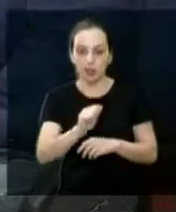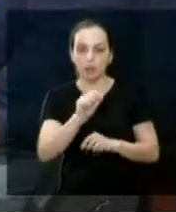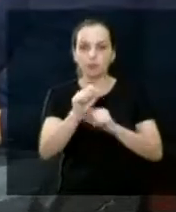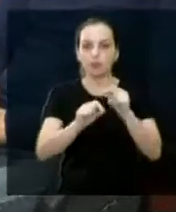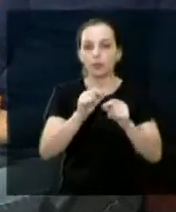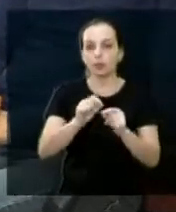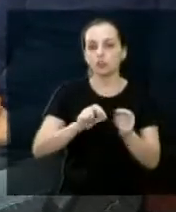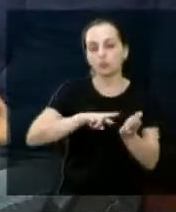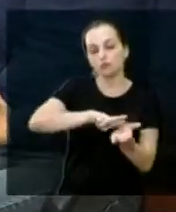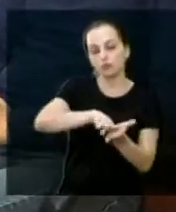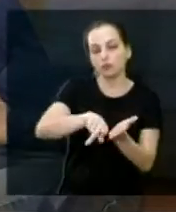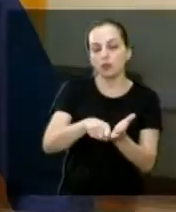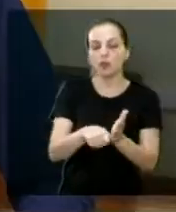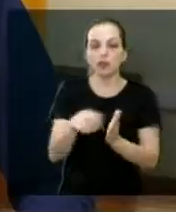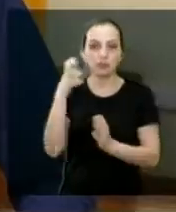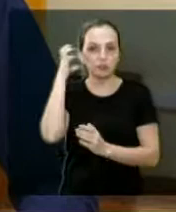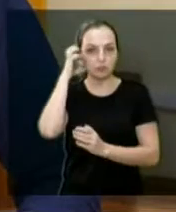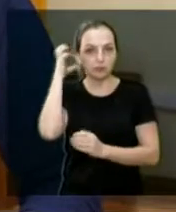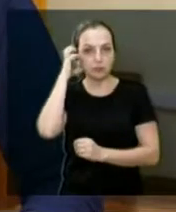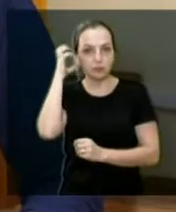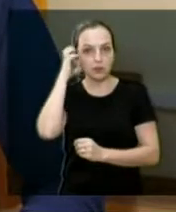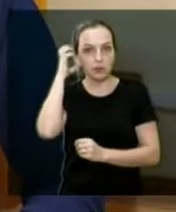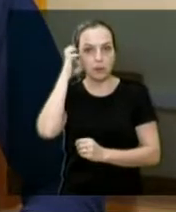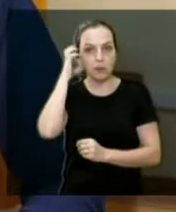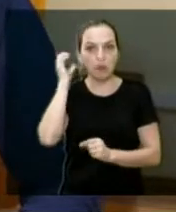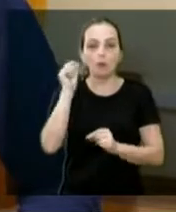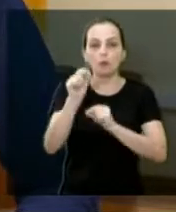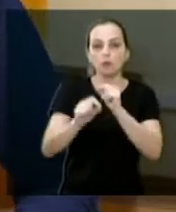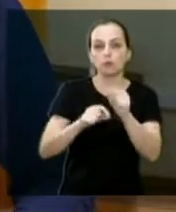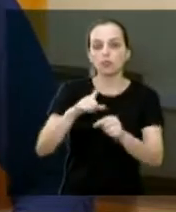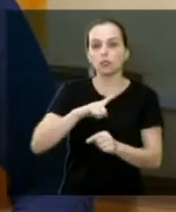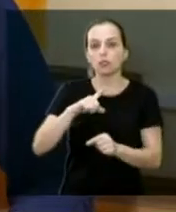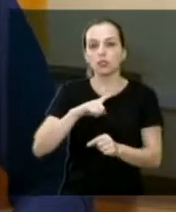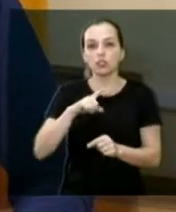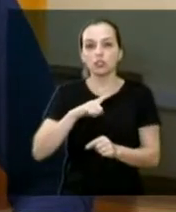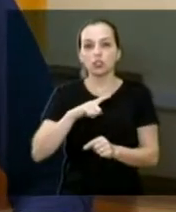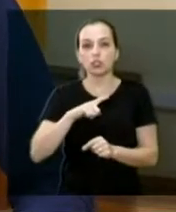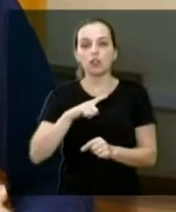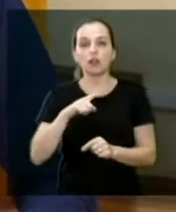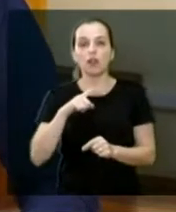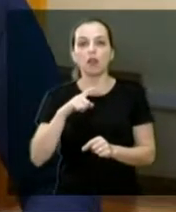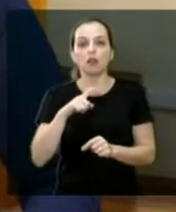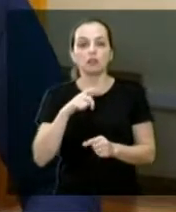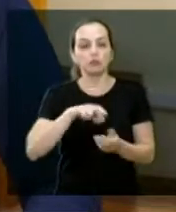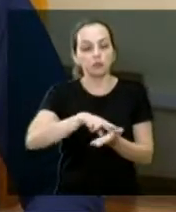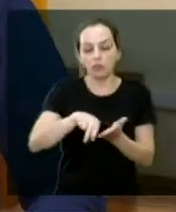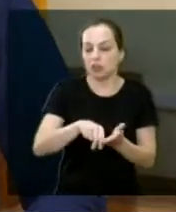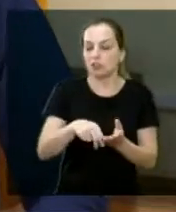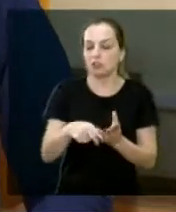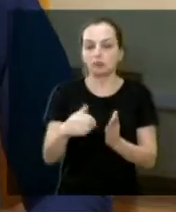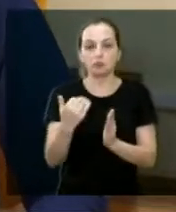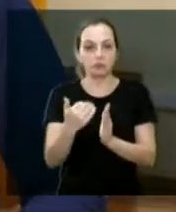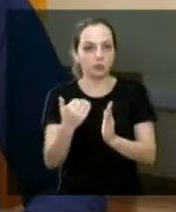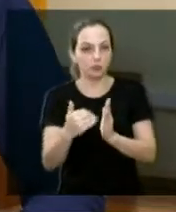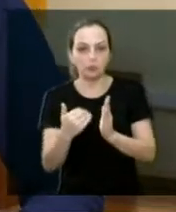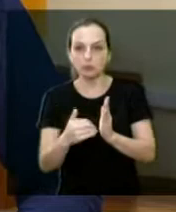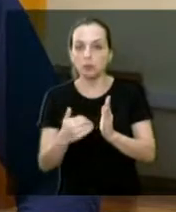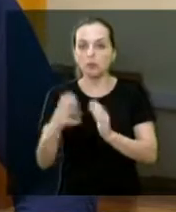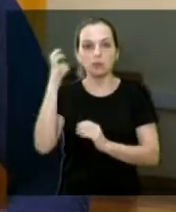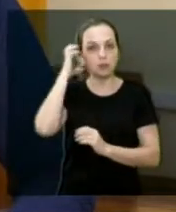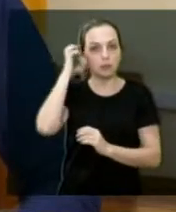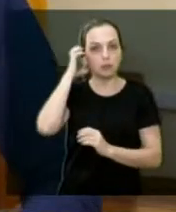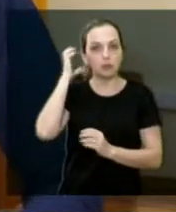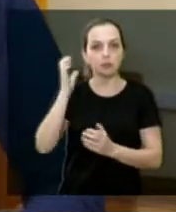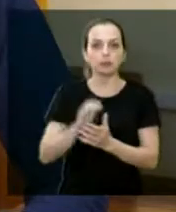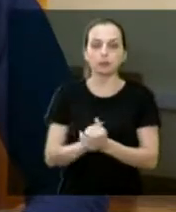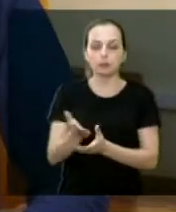falava com os pescadores, fazia radionovela, Araquém, todos aqueles caras. Coisa boa, né? Coisa de 2 anos